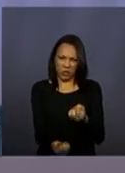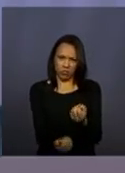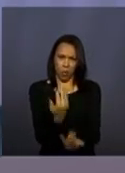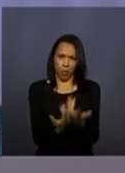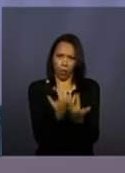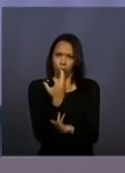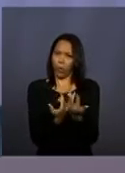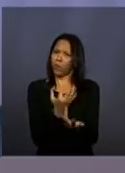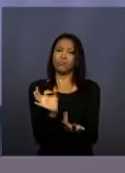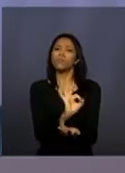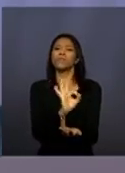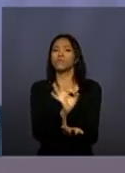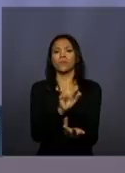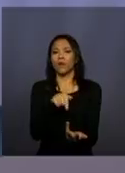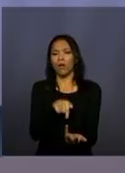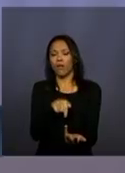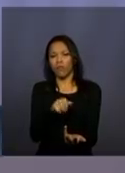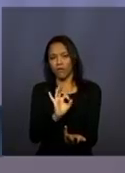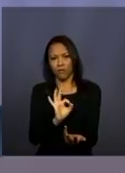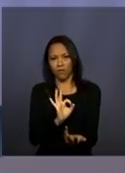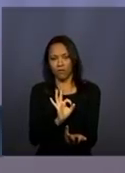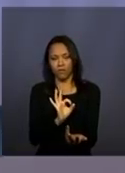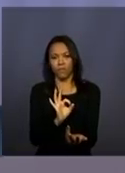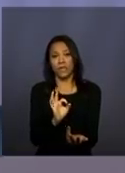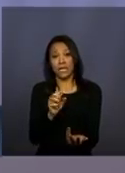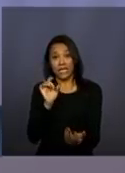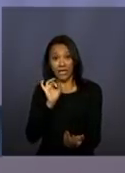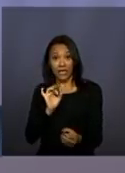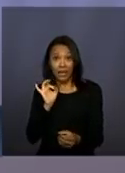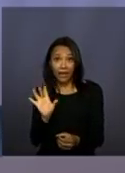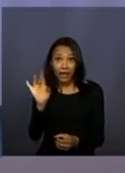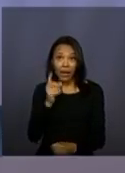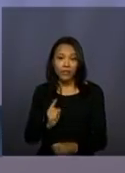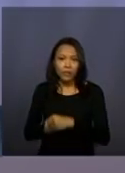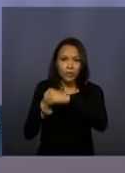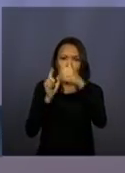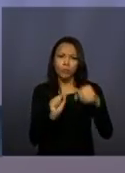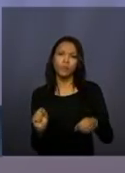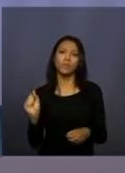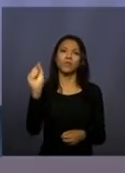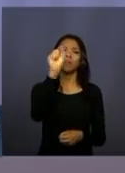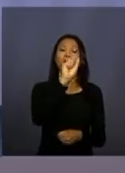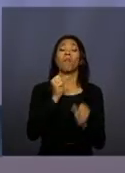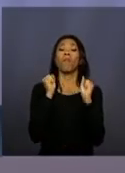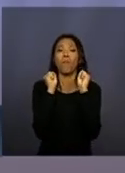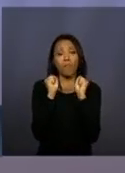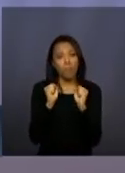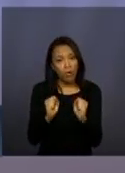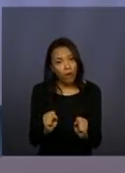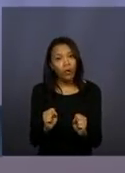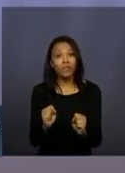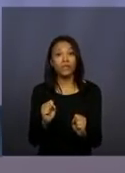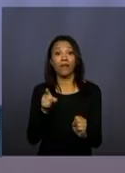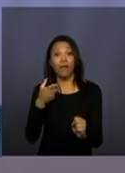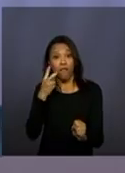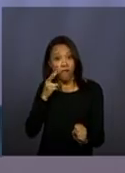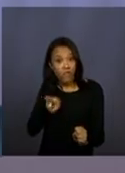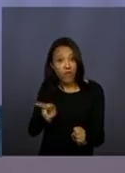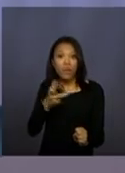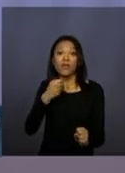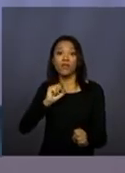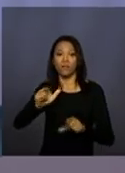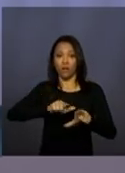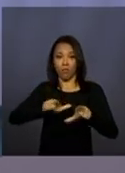os municípios possam ter os catadores como parte desse processo